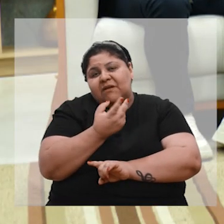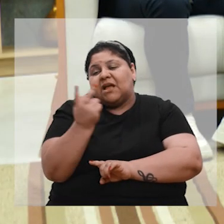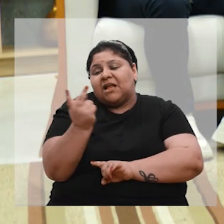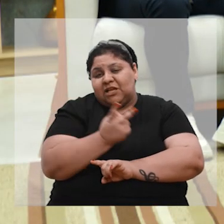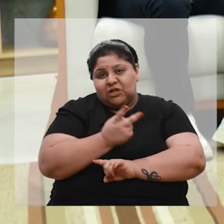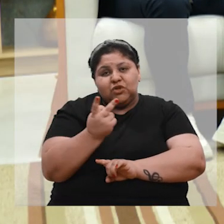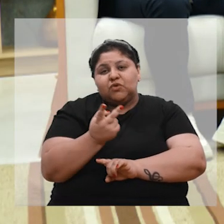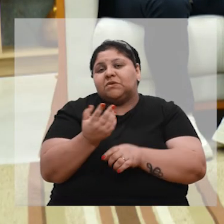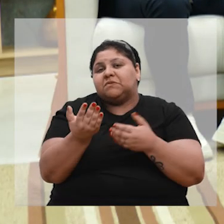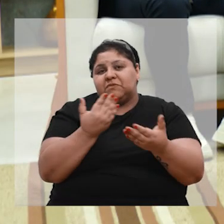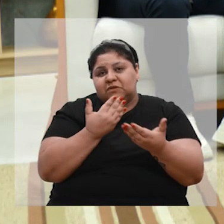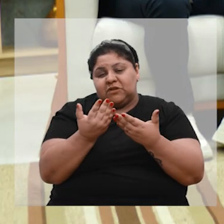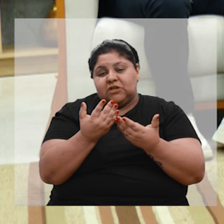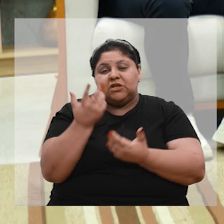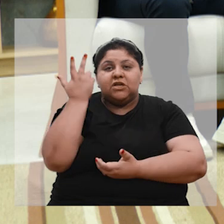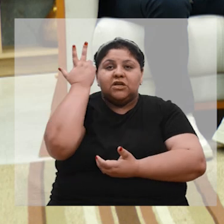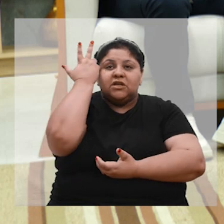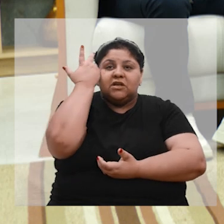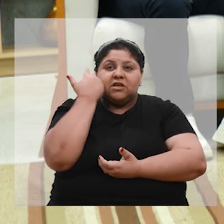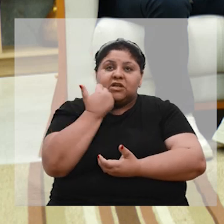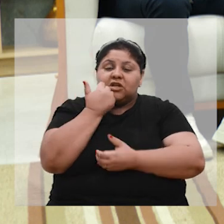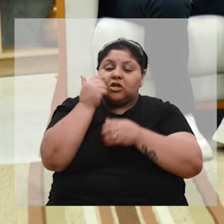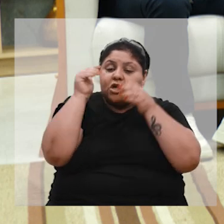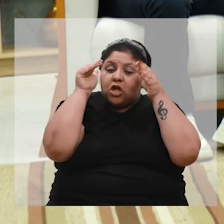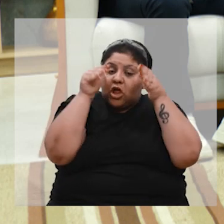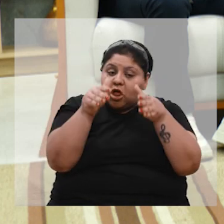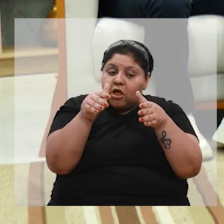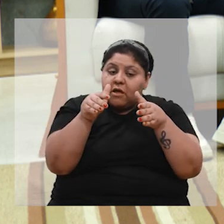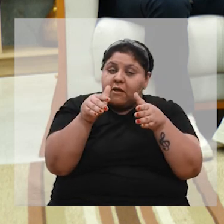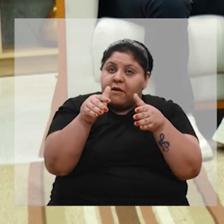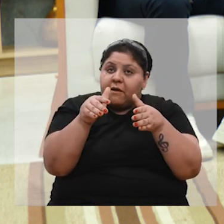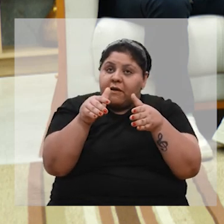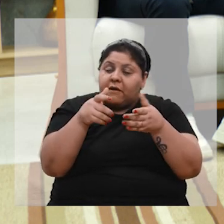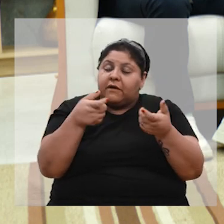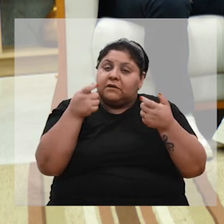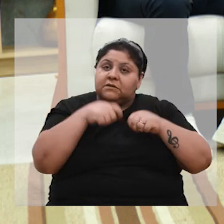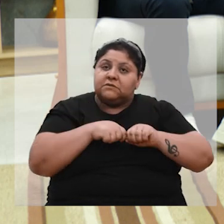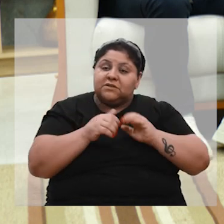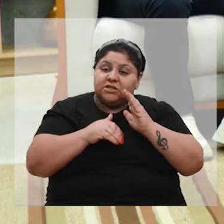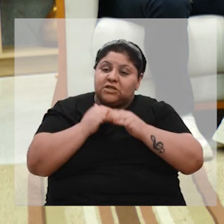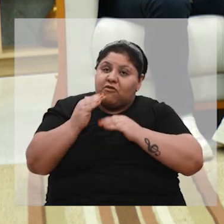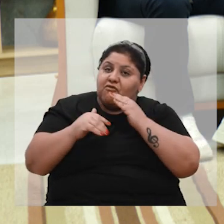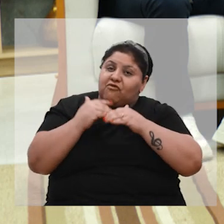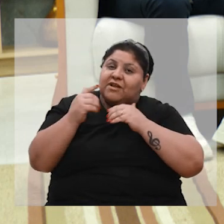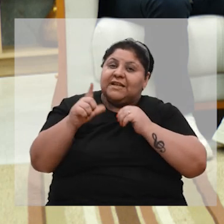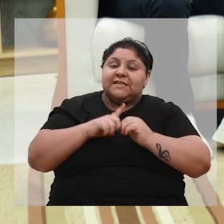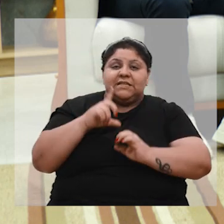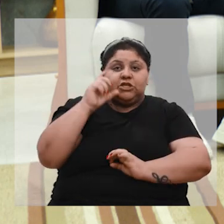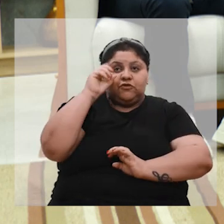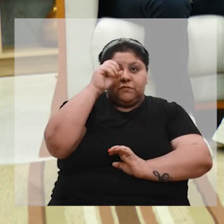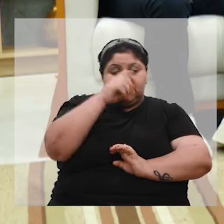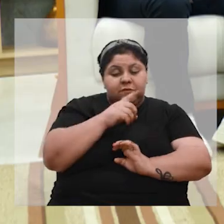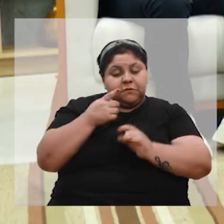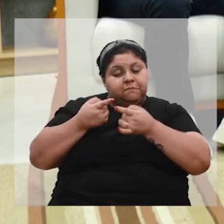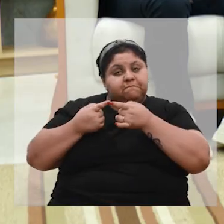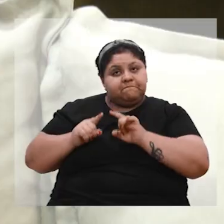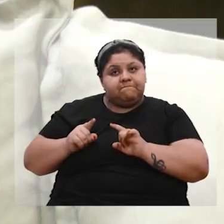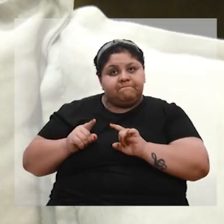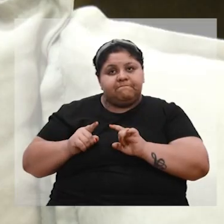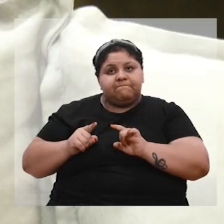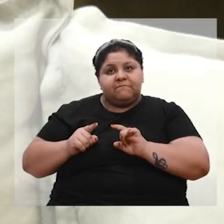aí, as duas coisas, porque normalmente a gente foca naquele que precisa evoluir ou que está tendo